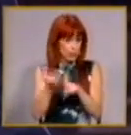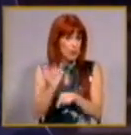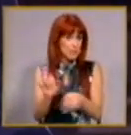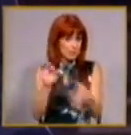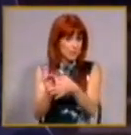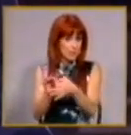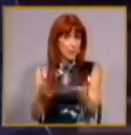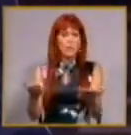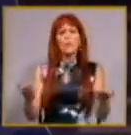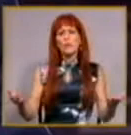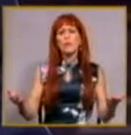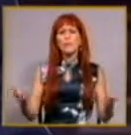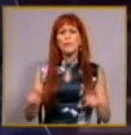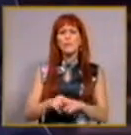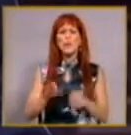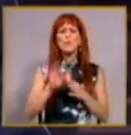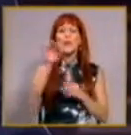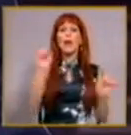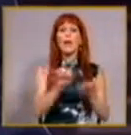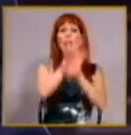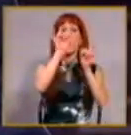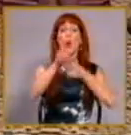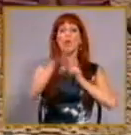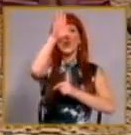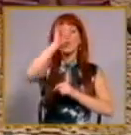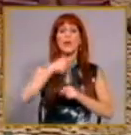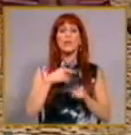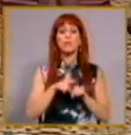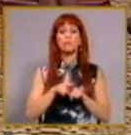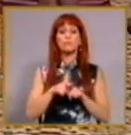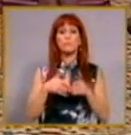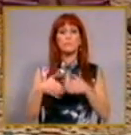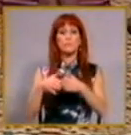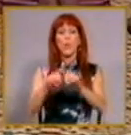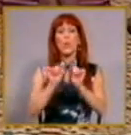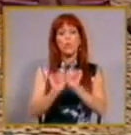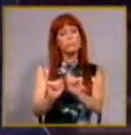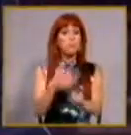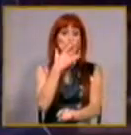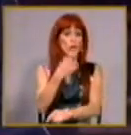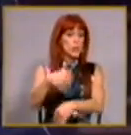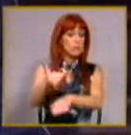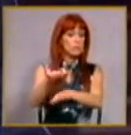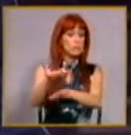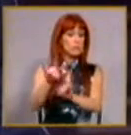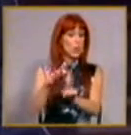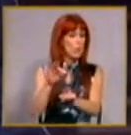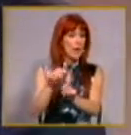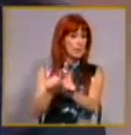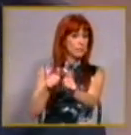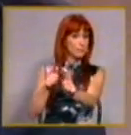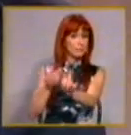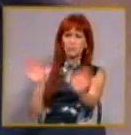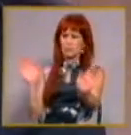políticas. E um sinal claro que o governo percorrerá o resto do seu caminho sozinho e sem o Partido